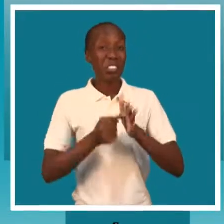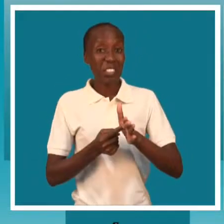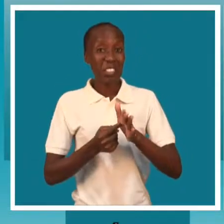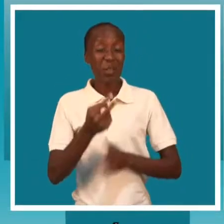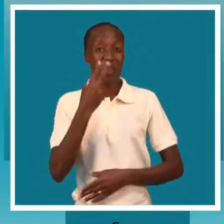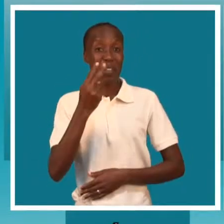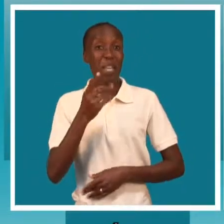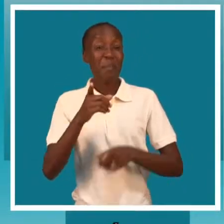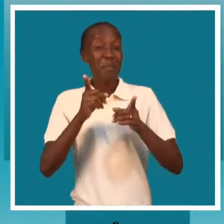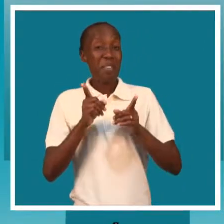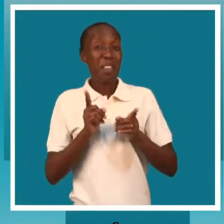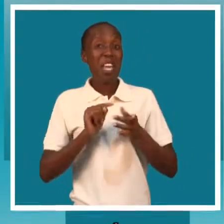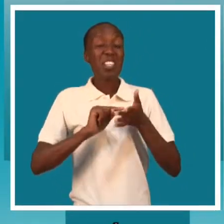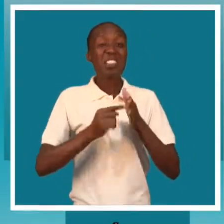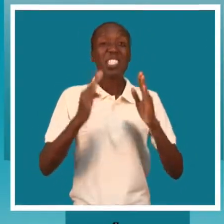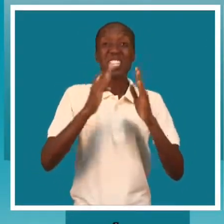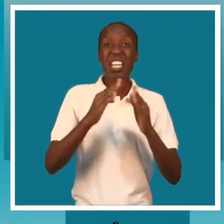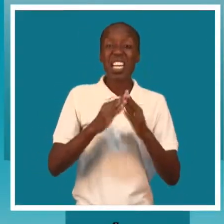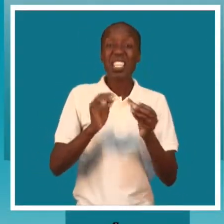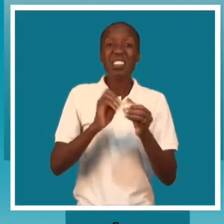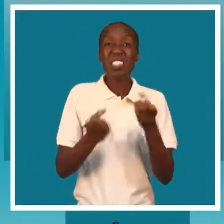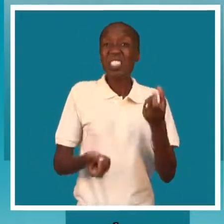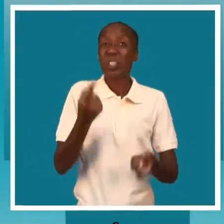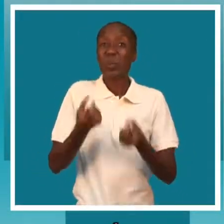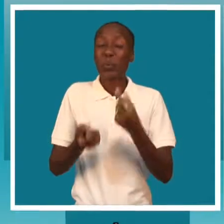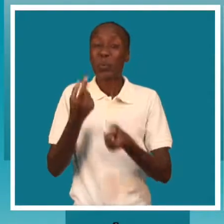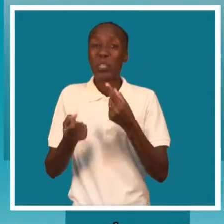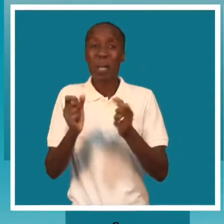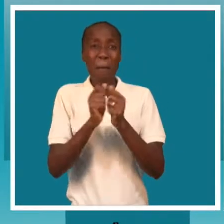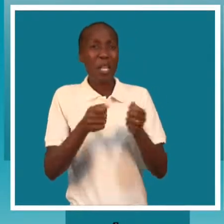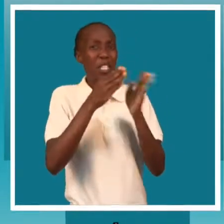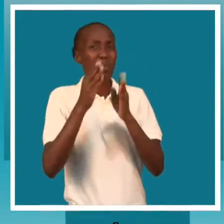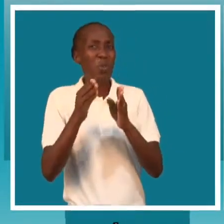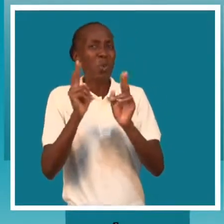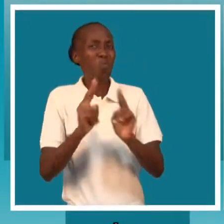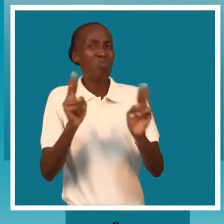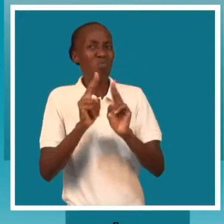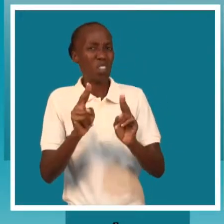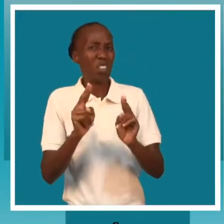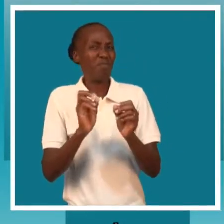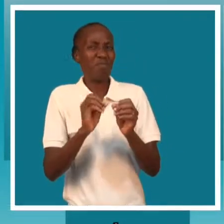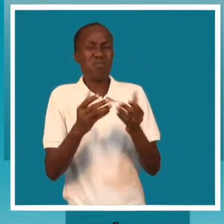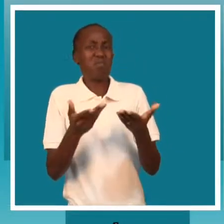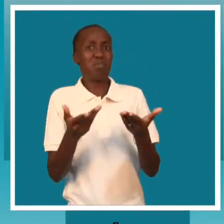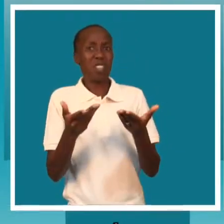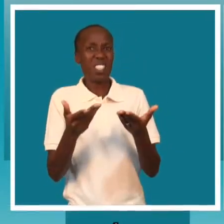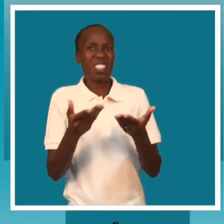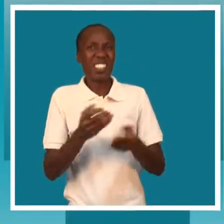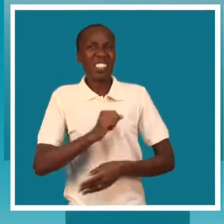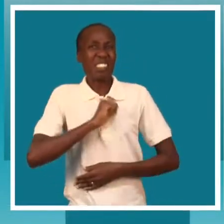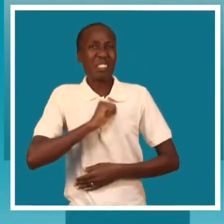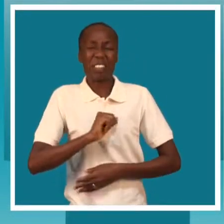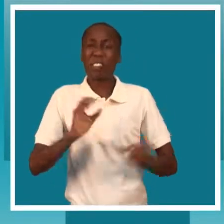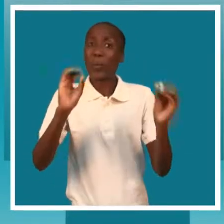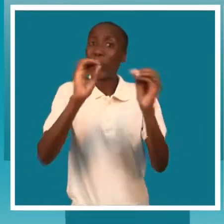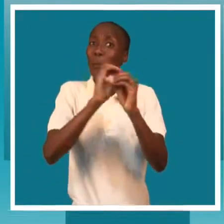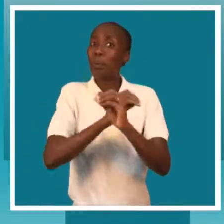porque tem certas coisas que ela faz lá em casa, que certas pessoas, normal não, não conseguem suportar.